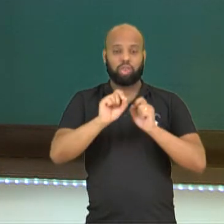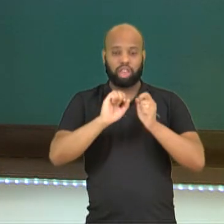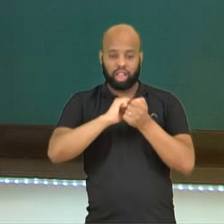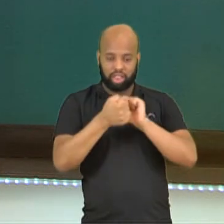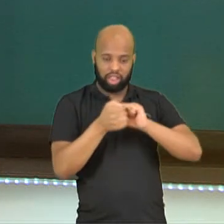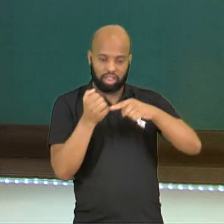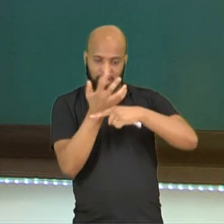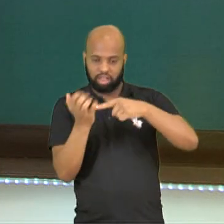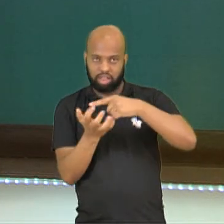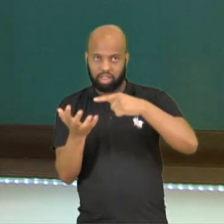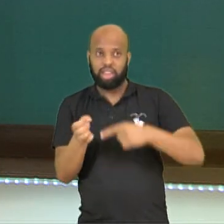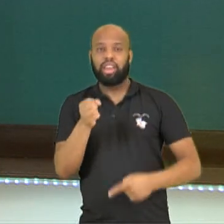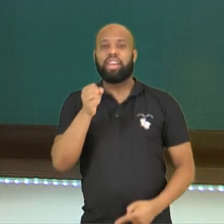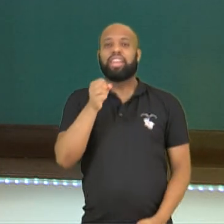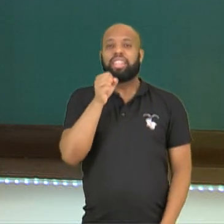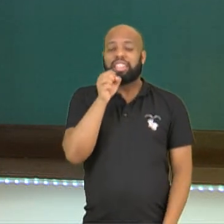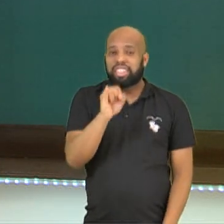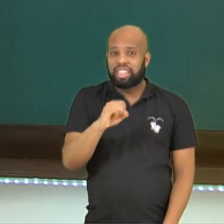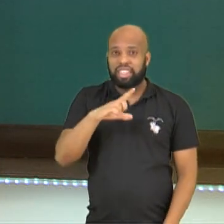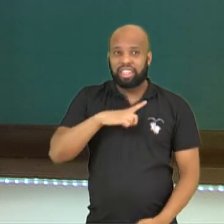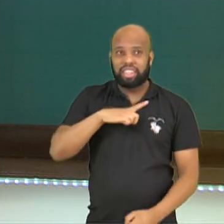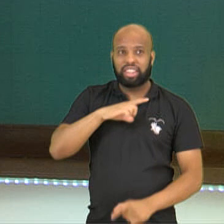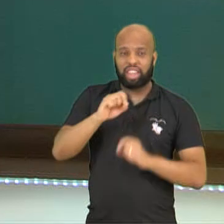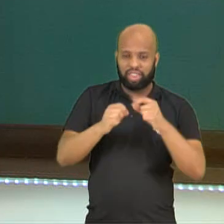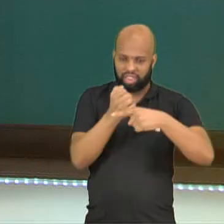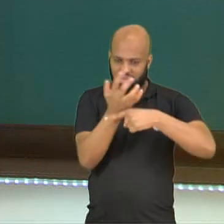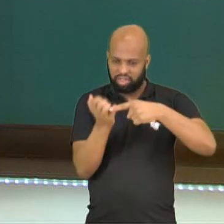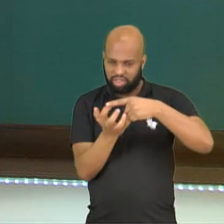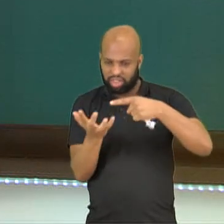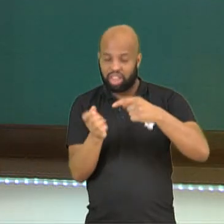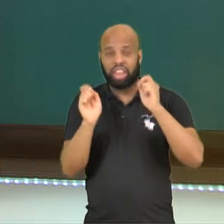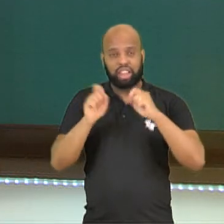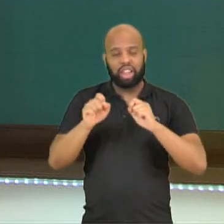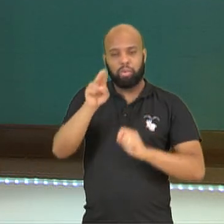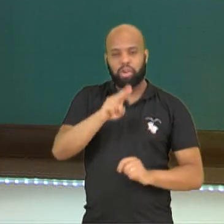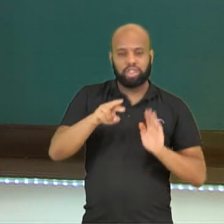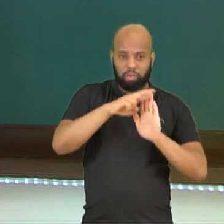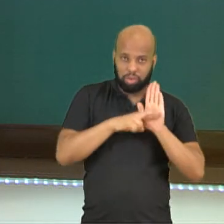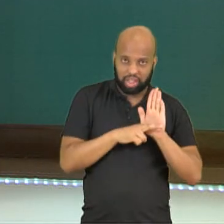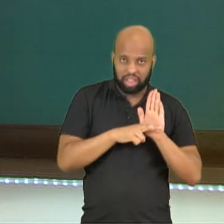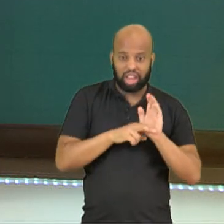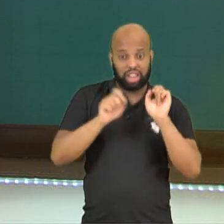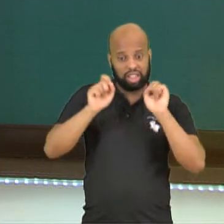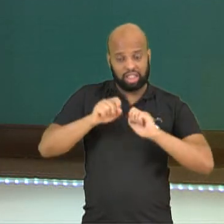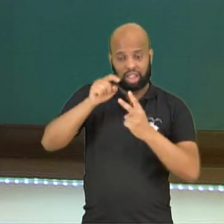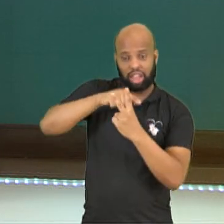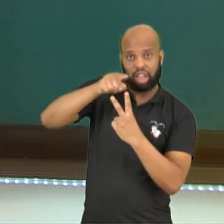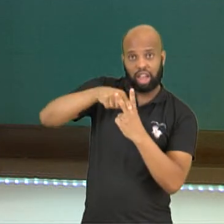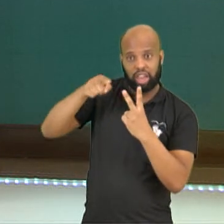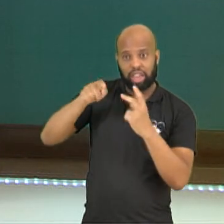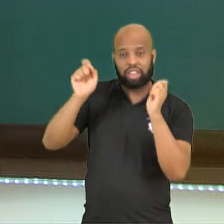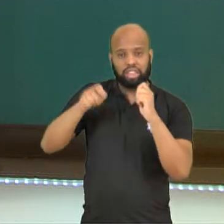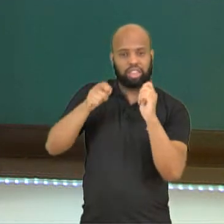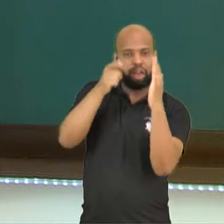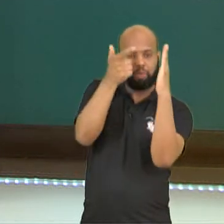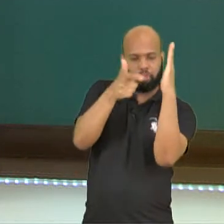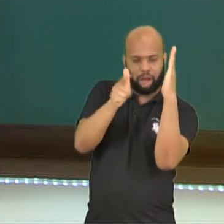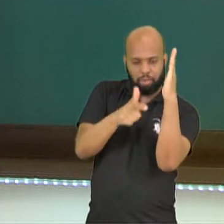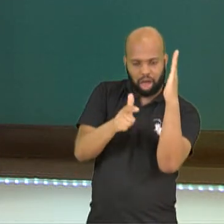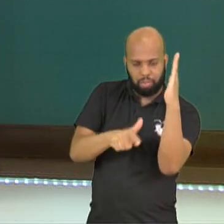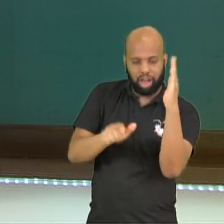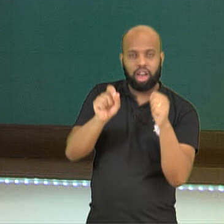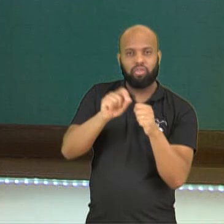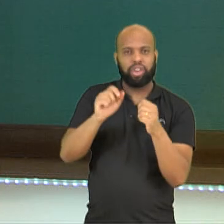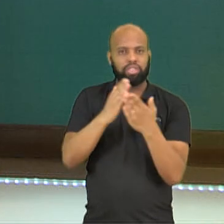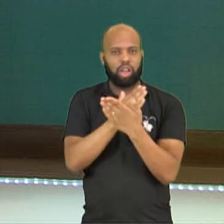faz? Aplica as propriedades, onde você tem a raiz, você pode fatorar e você pode fazer as manipulações necessárias ali para chegar num